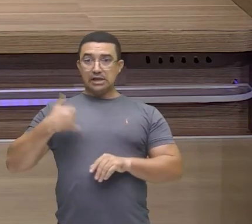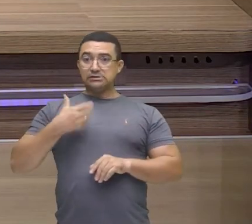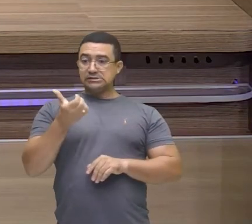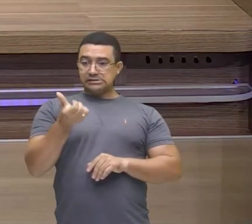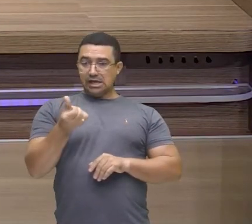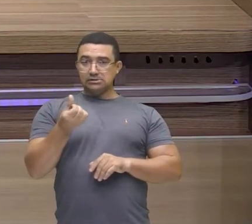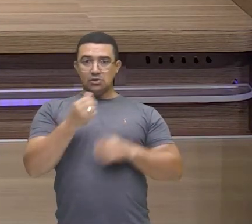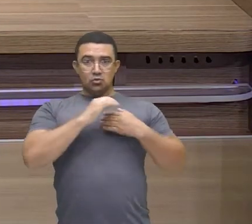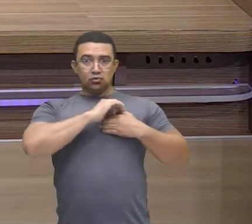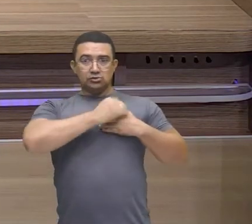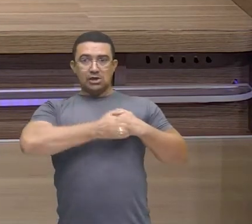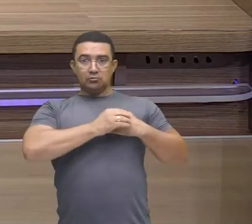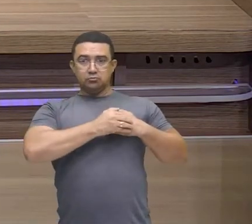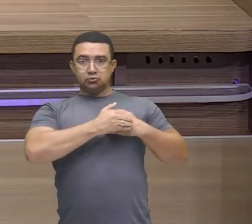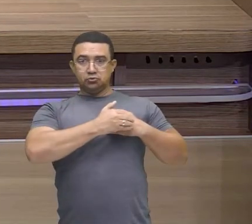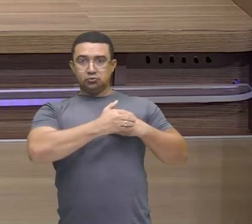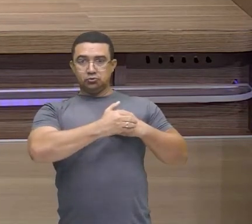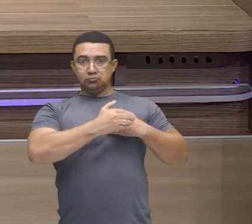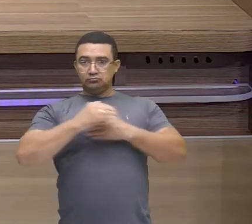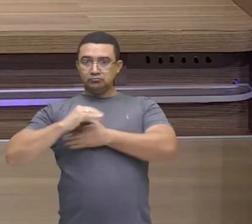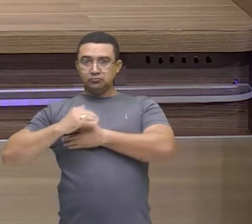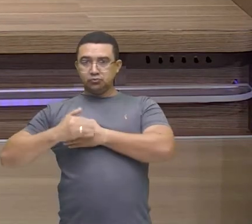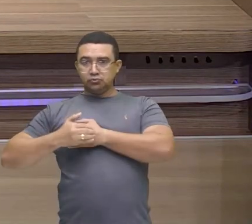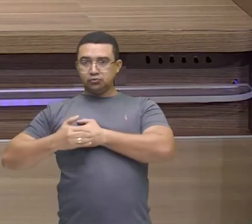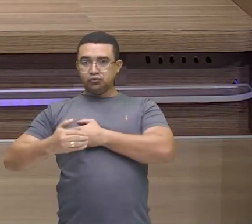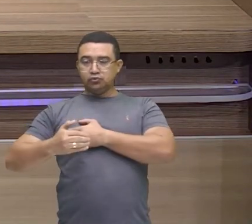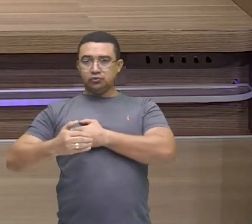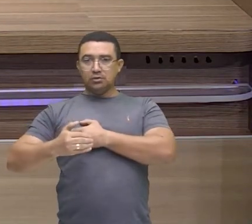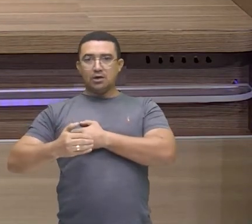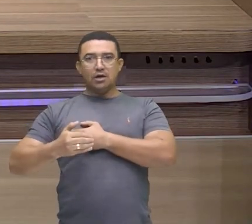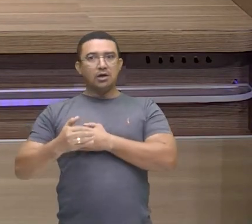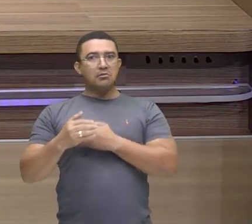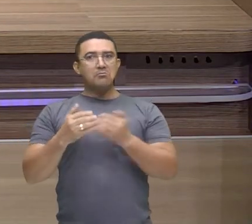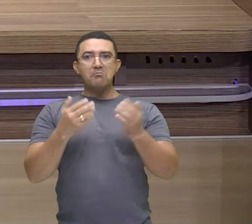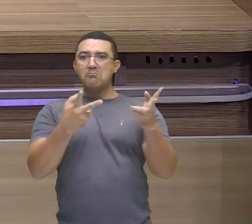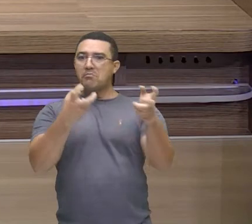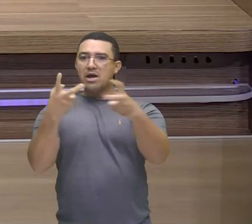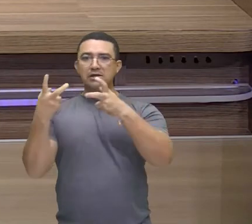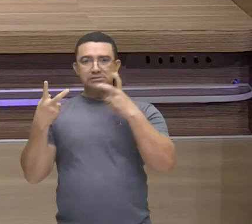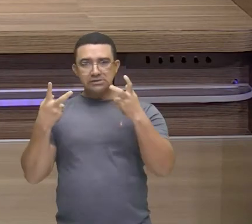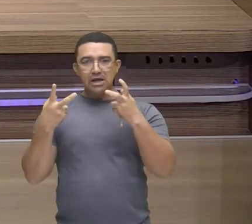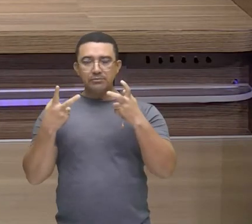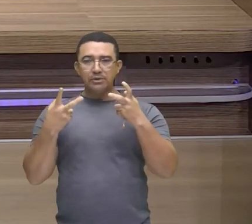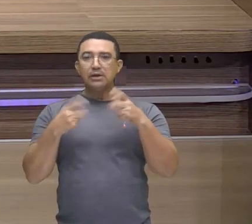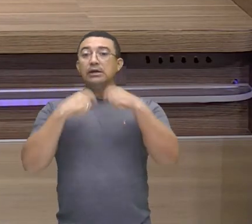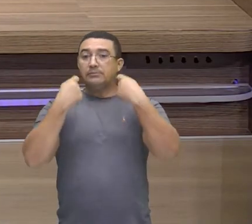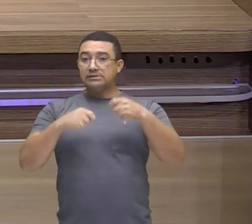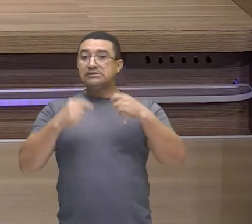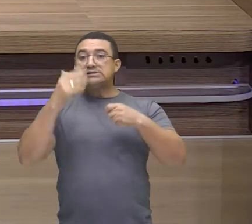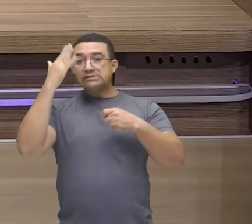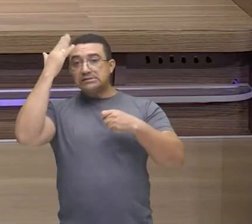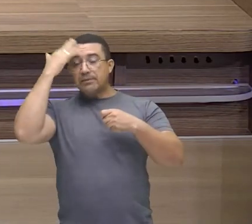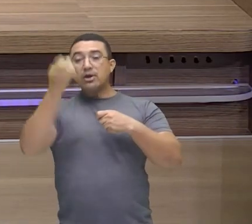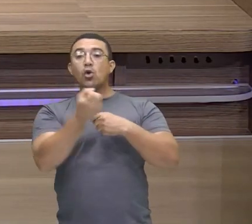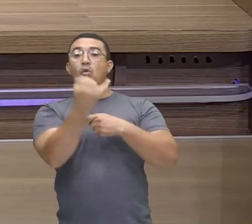quando a turma percebe, aí nós temos que fazer o exame para dosagem dos hormônios, para poder corrigir aquilo,